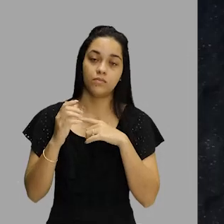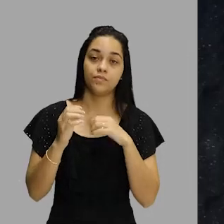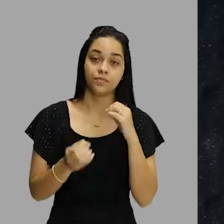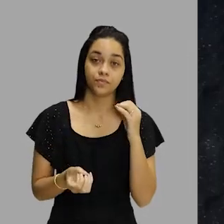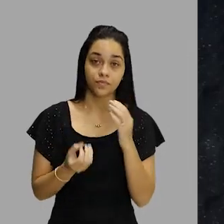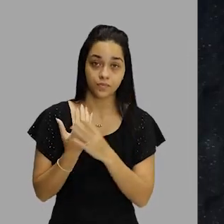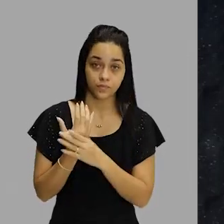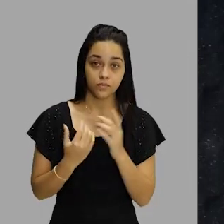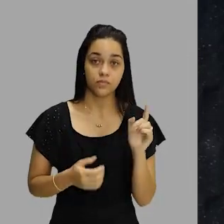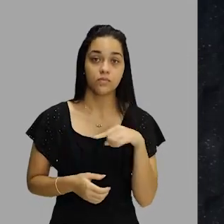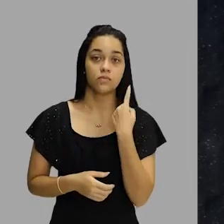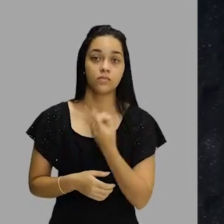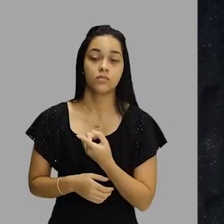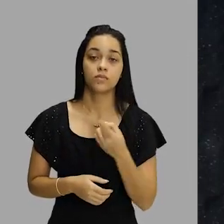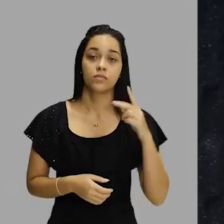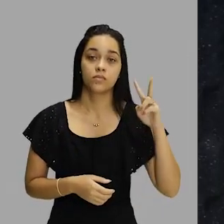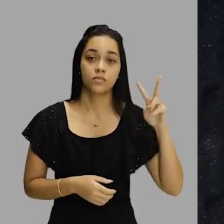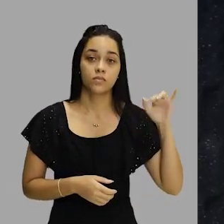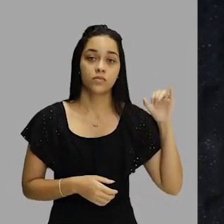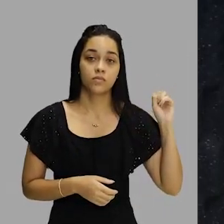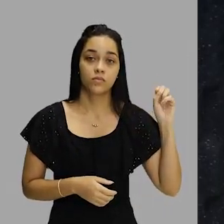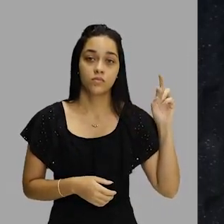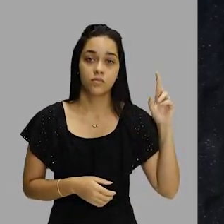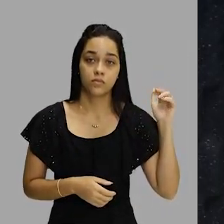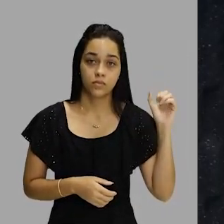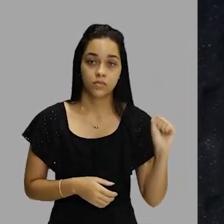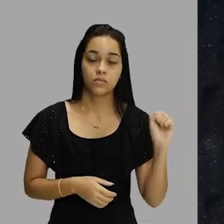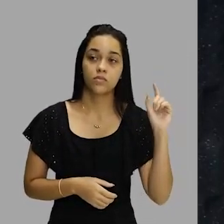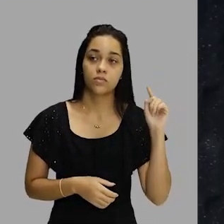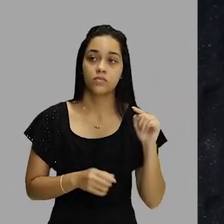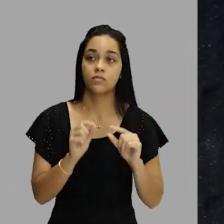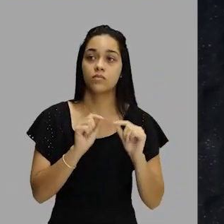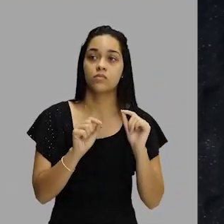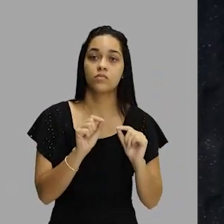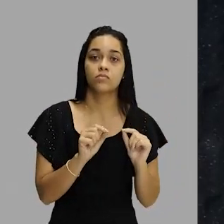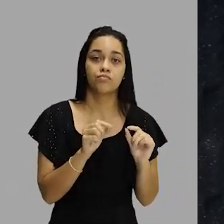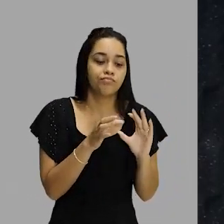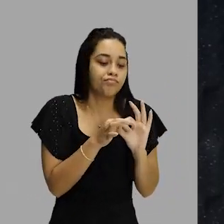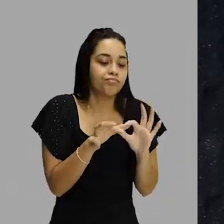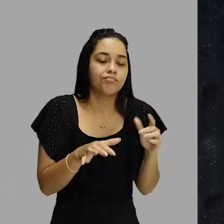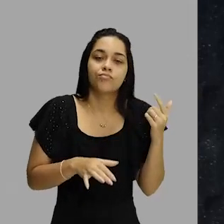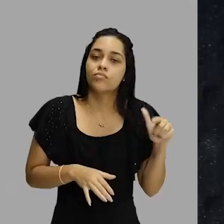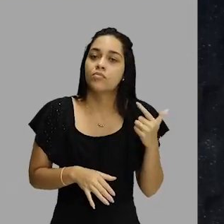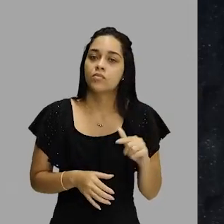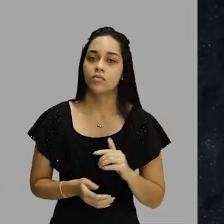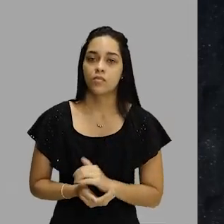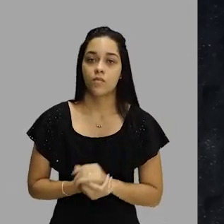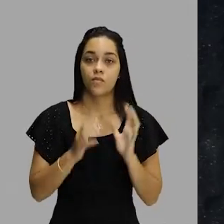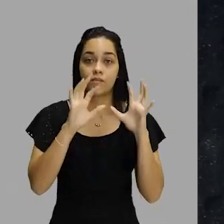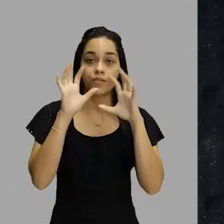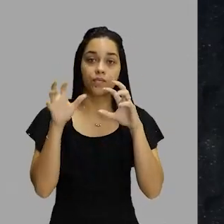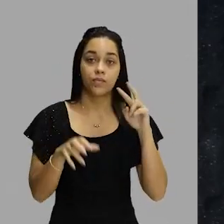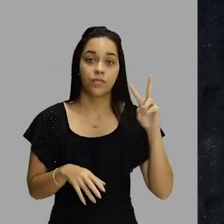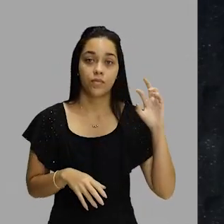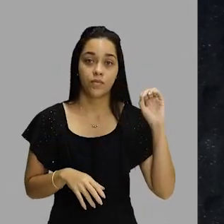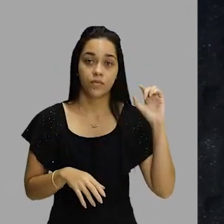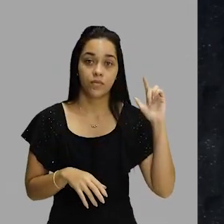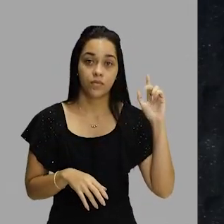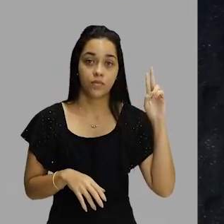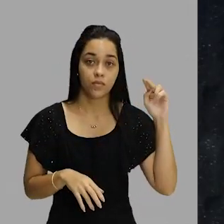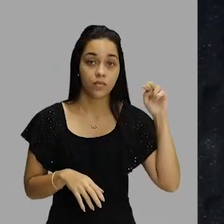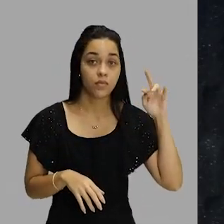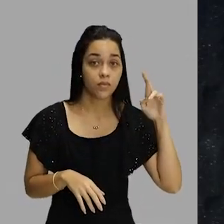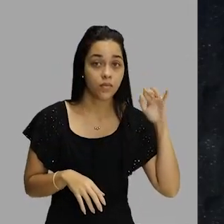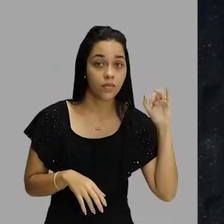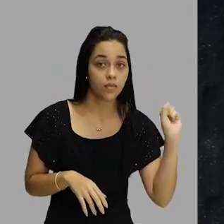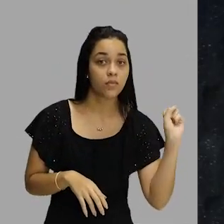constituição das nossas vísceras, né? Que é um músculo involuntário. O glúteo e as coxas são voluntários, né? Porque